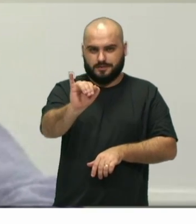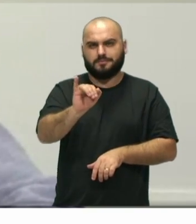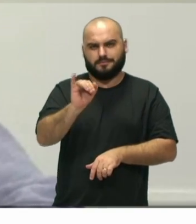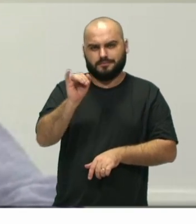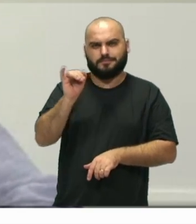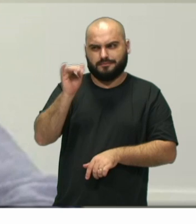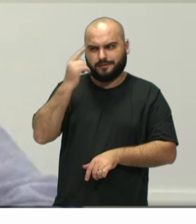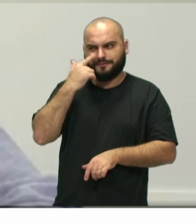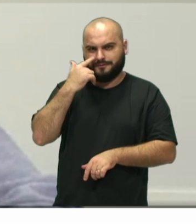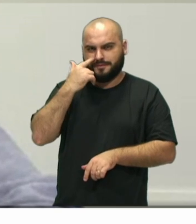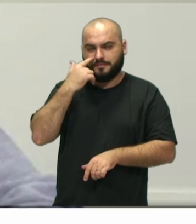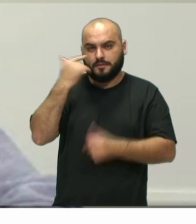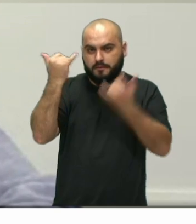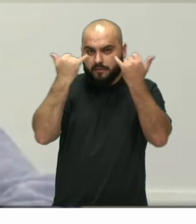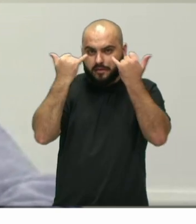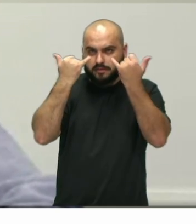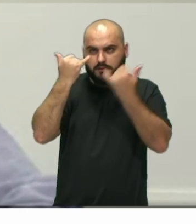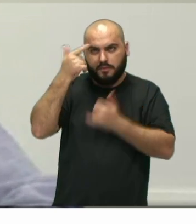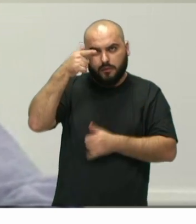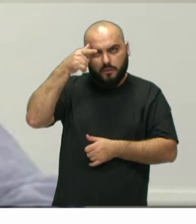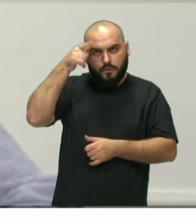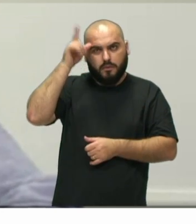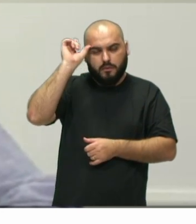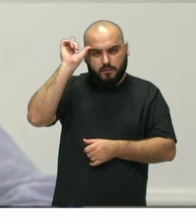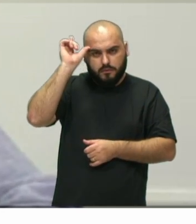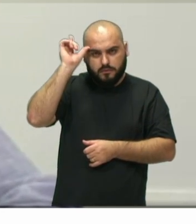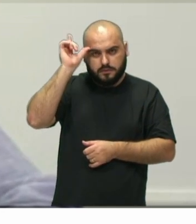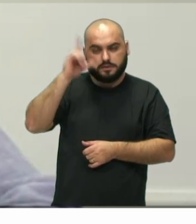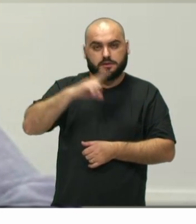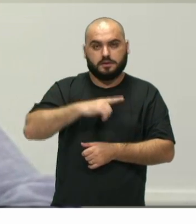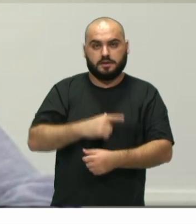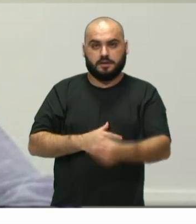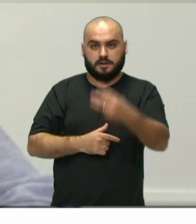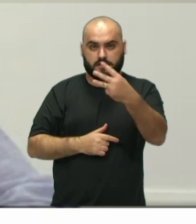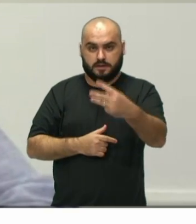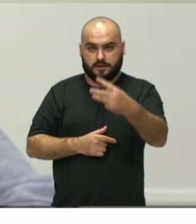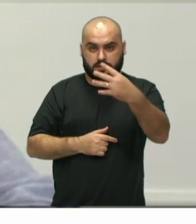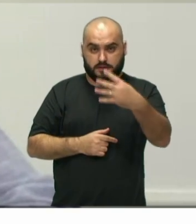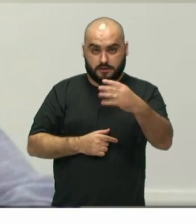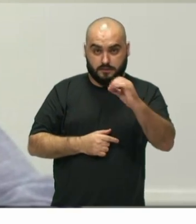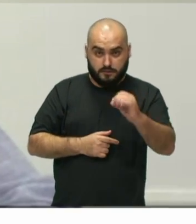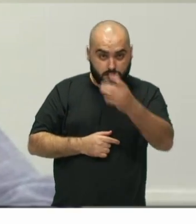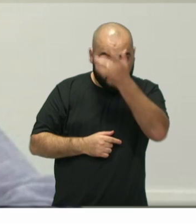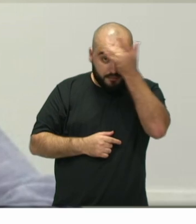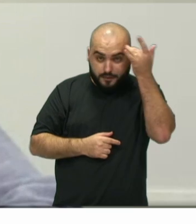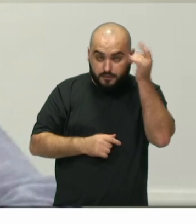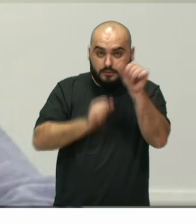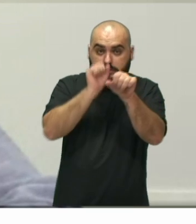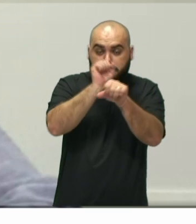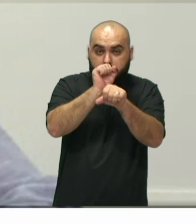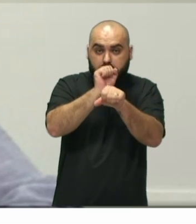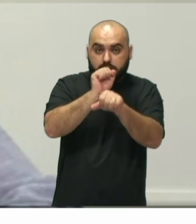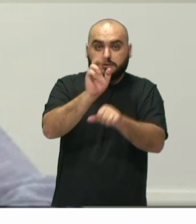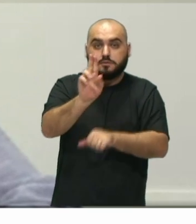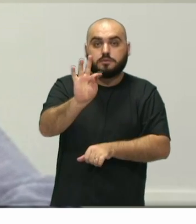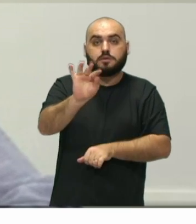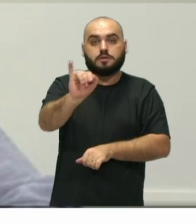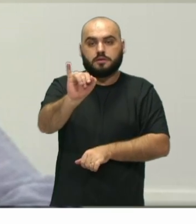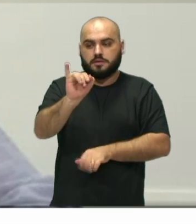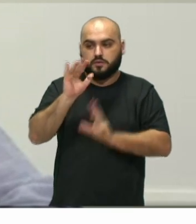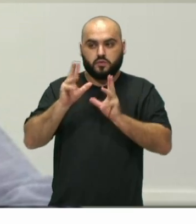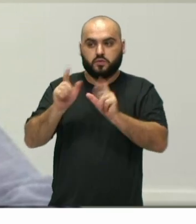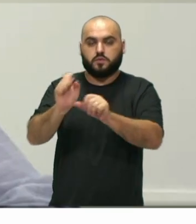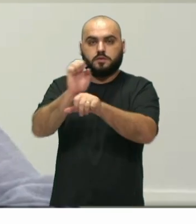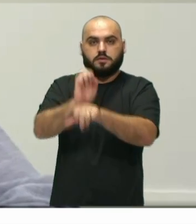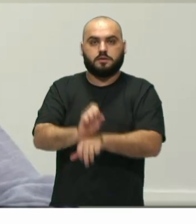dados do dia anterior, atualizados, são 340 pacientes aguardando o leito de UTI em todo o estado de